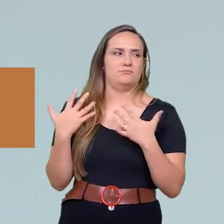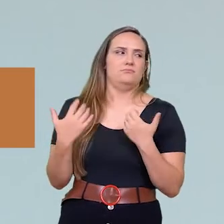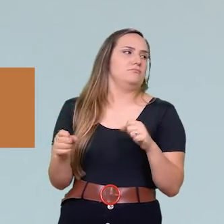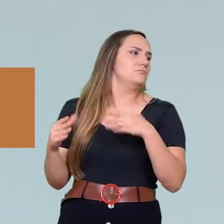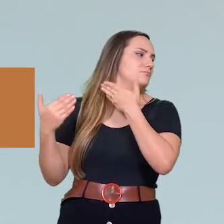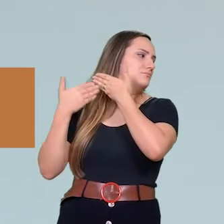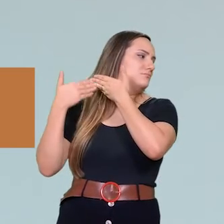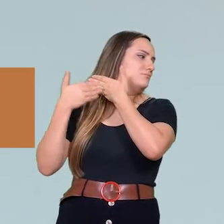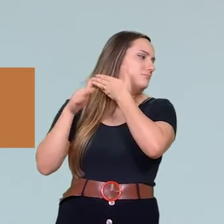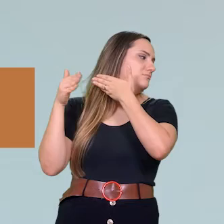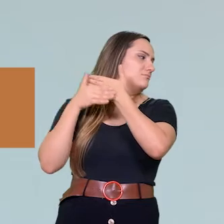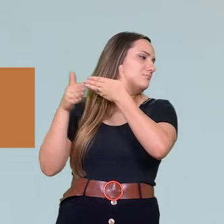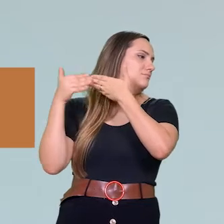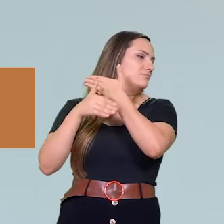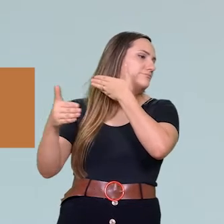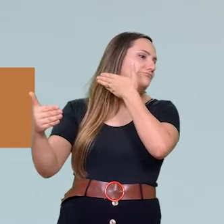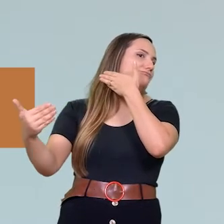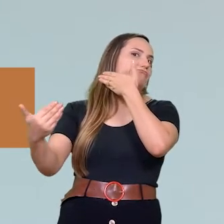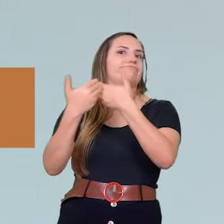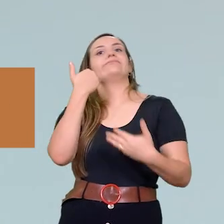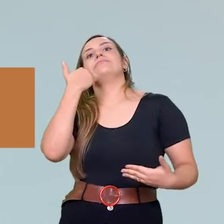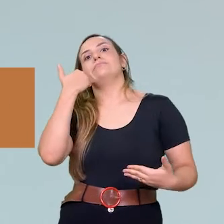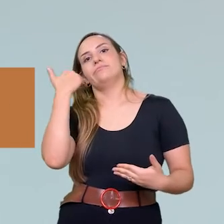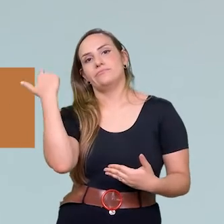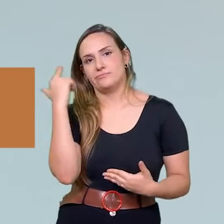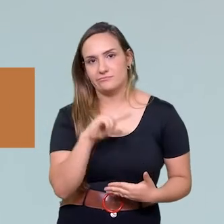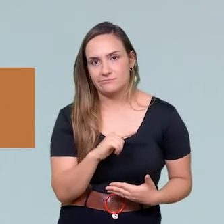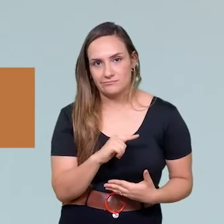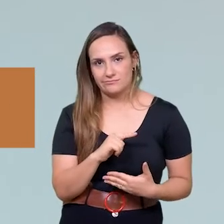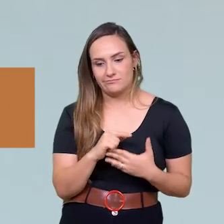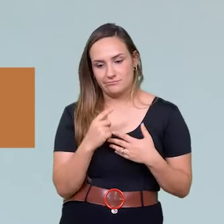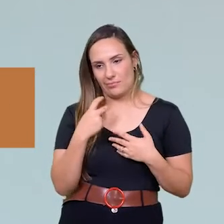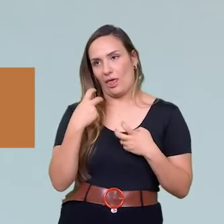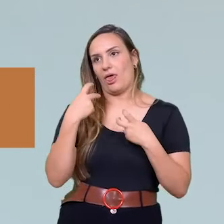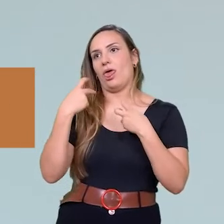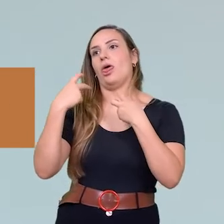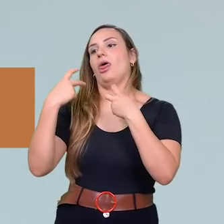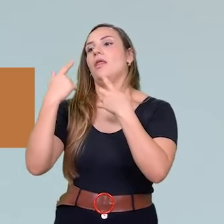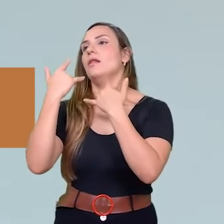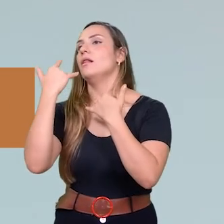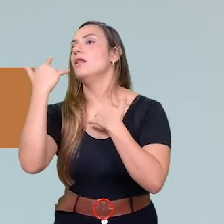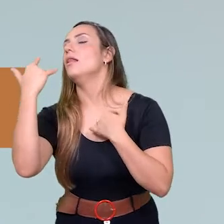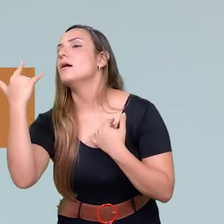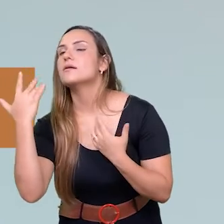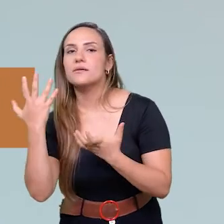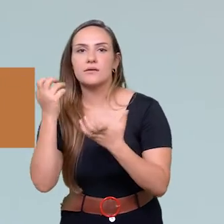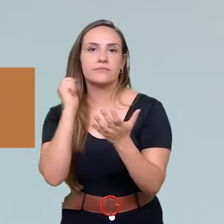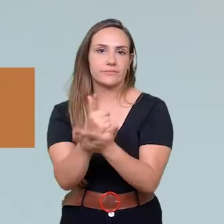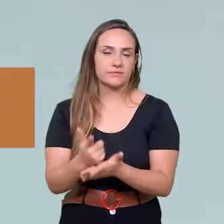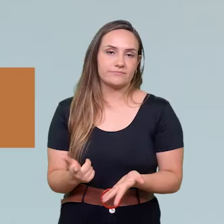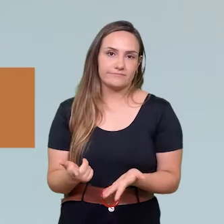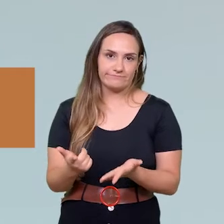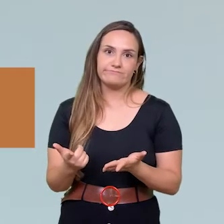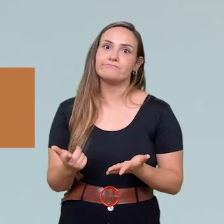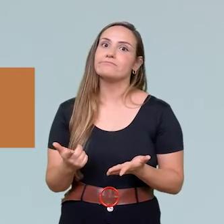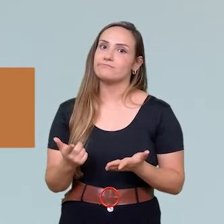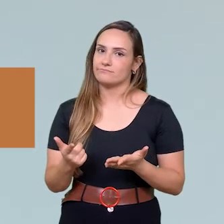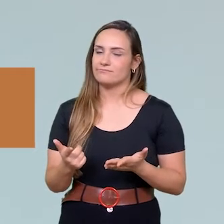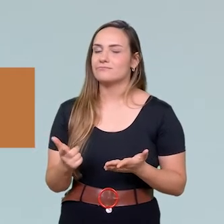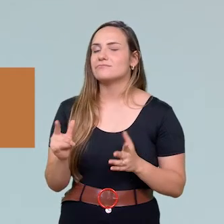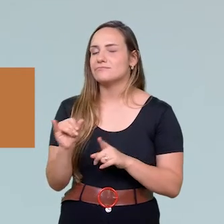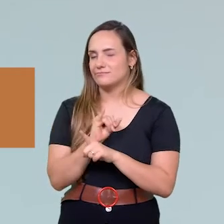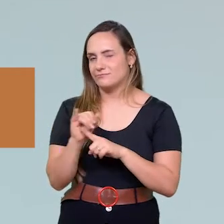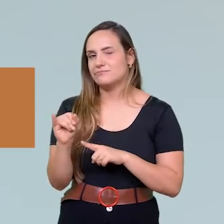fura as nossas barreiras, os nossos bloqueios, todas as nossas reservas e defesas. Então, a gente sabe que as